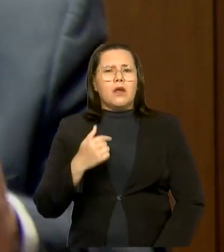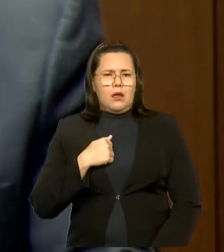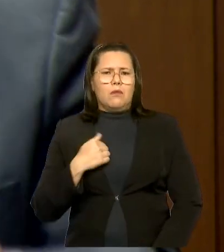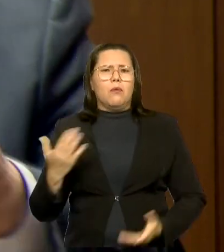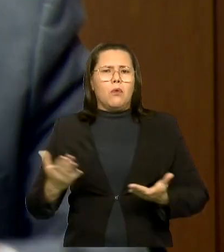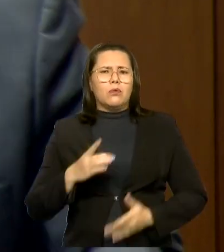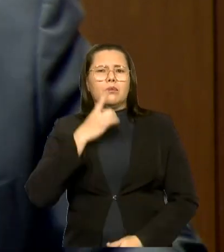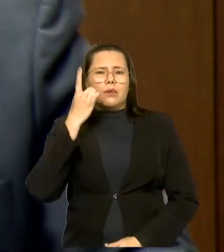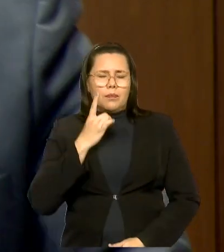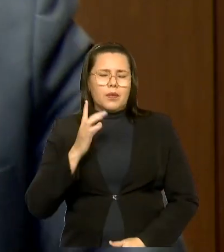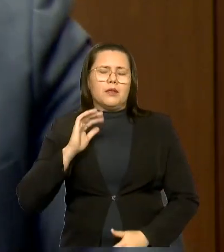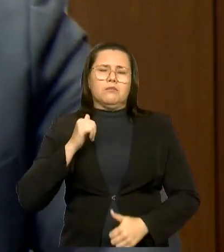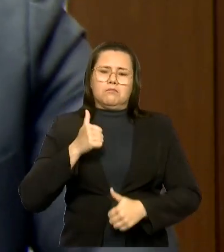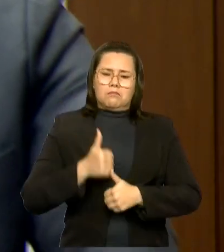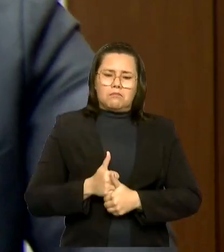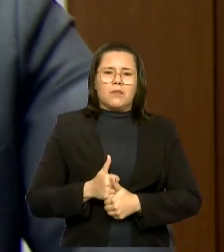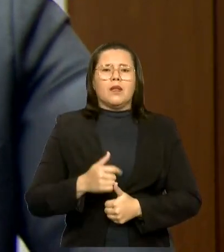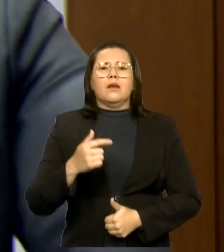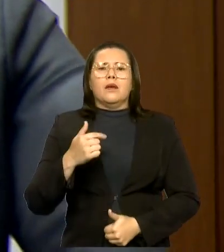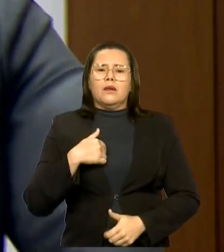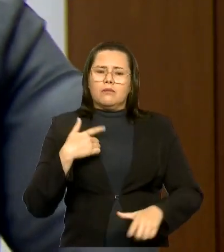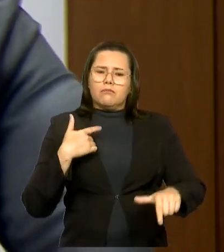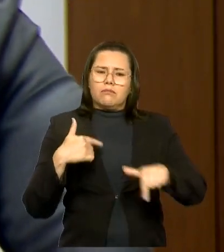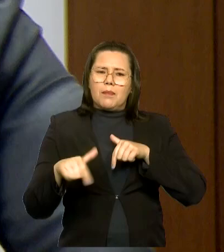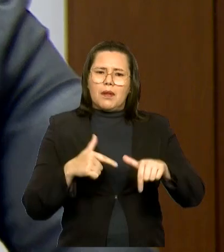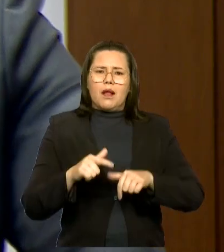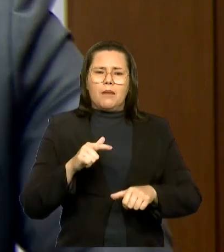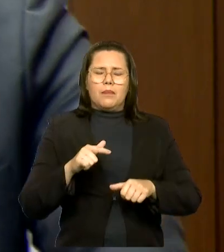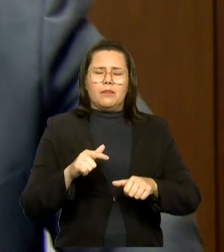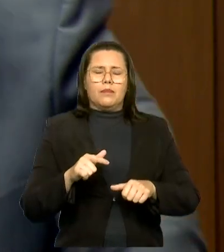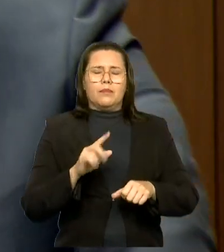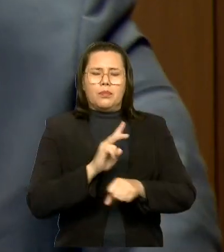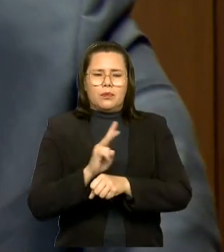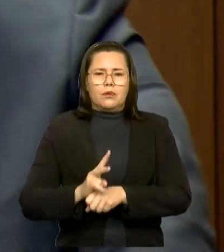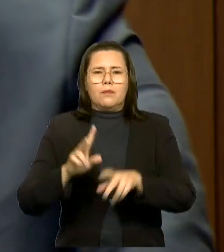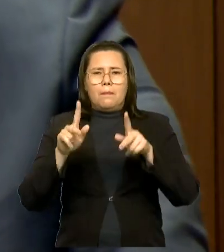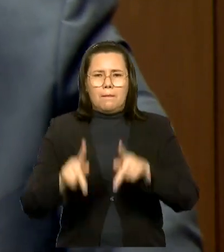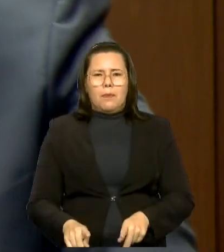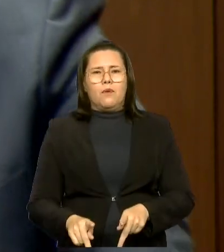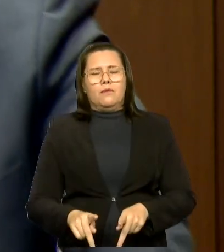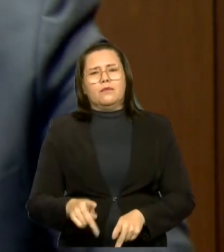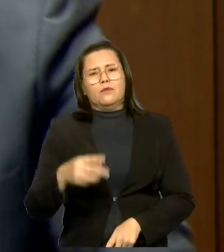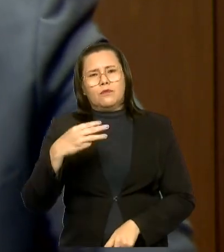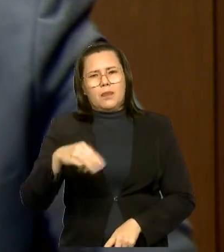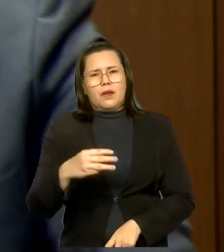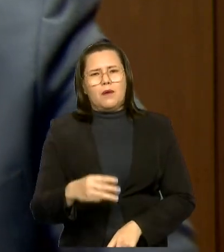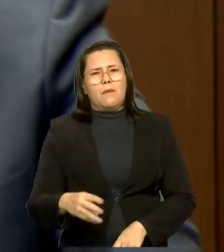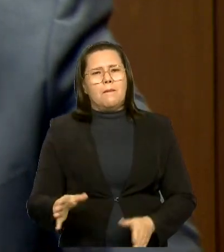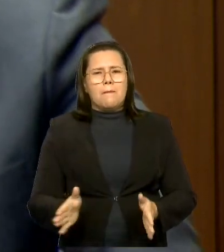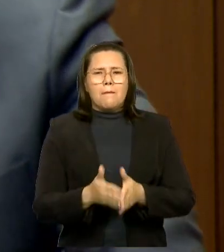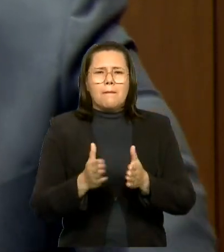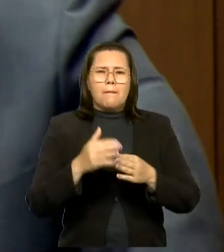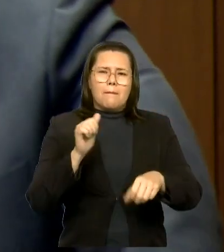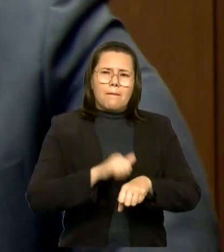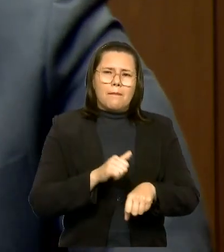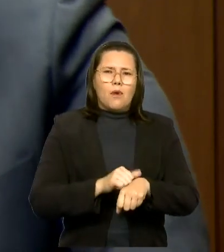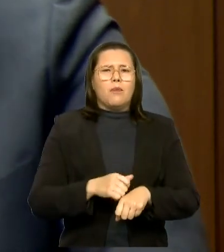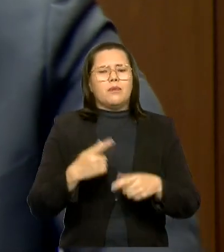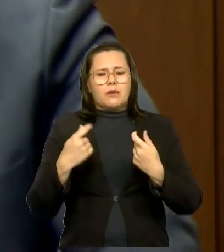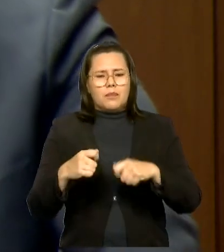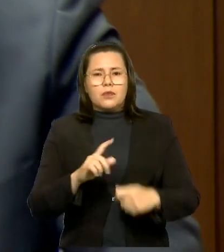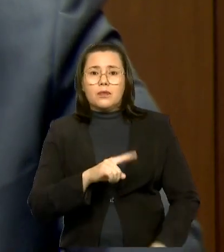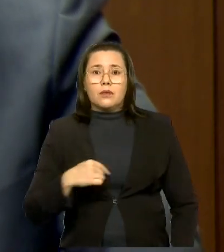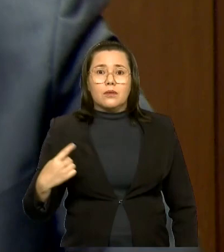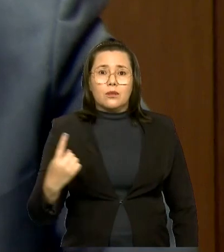deles. Ocupa e exerce esse mandato para defender a população pobre do Maranhão, que precisa realmente que os seus representantes, nós,